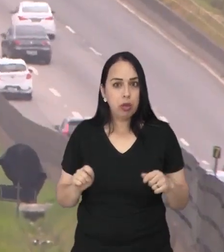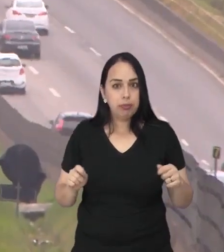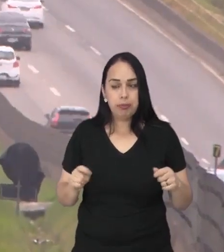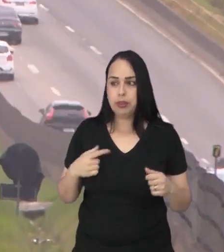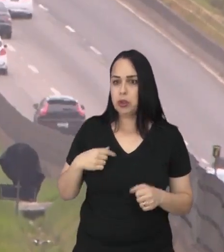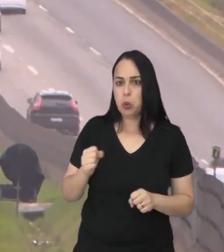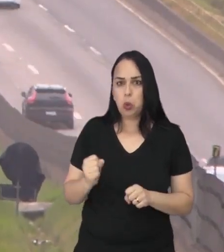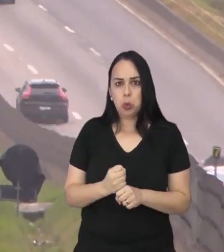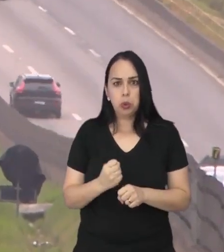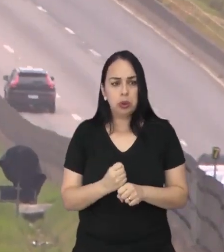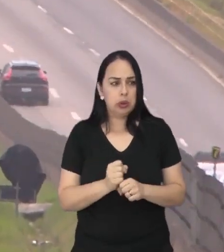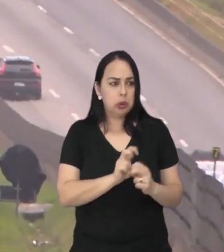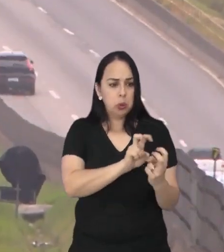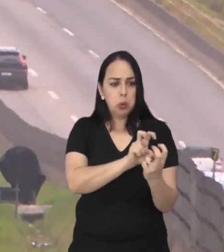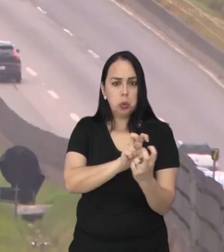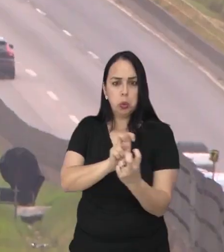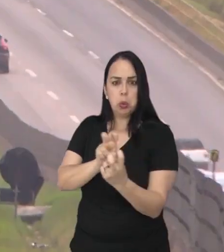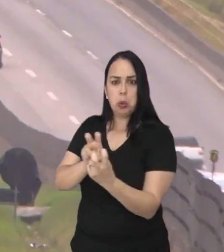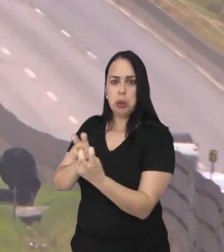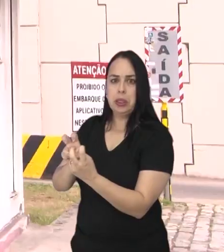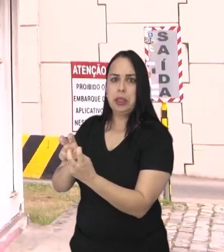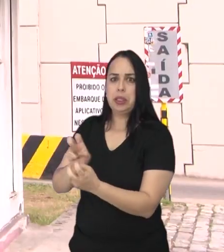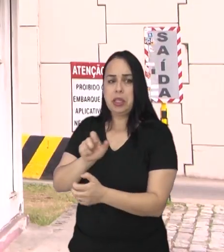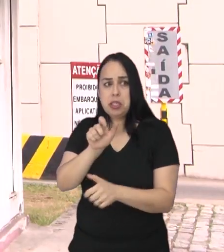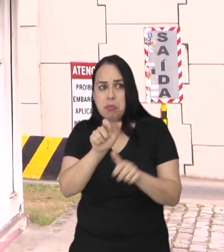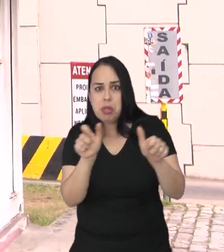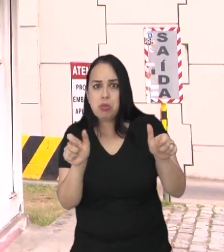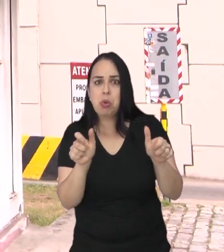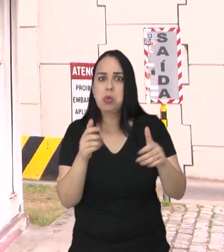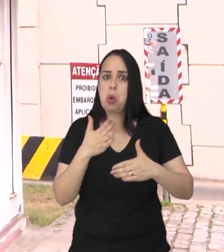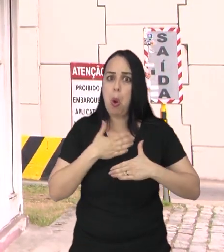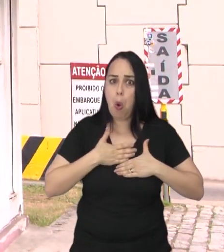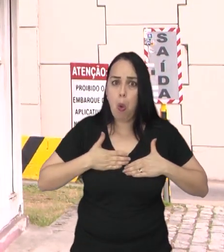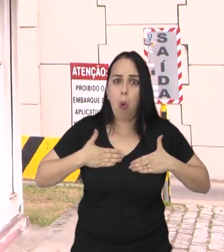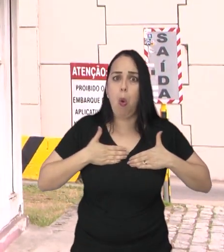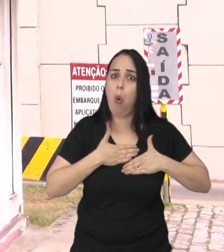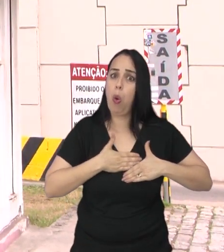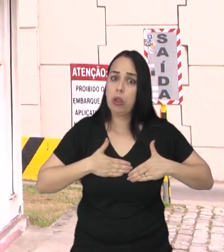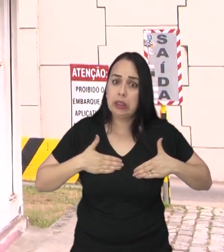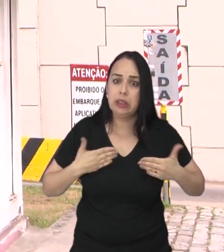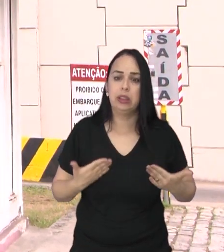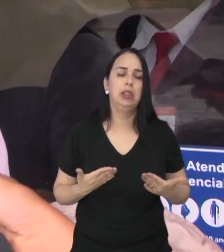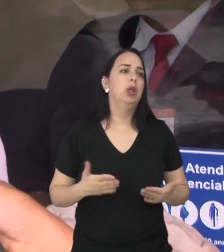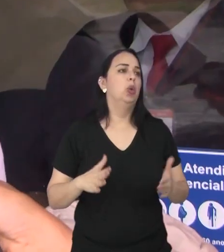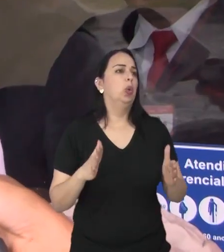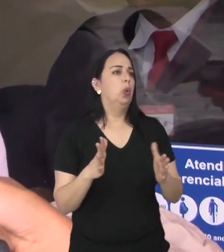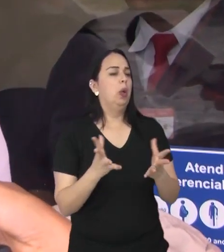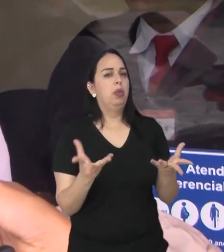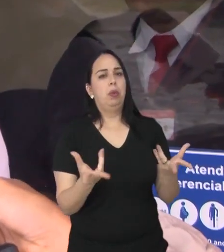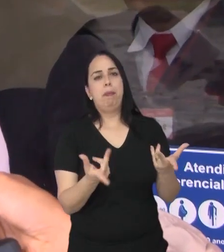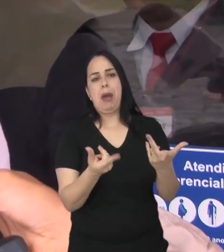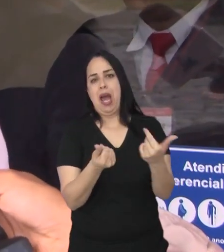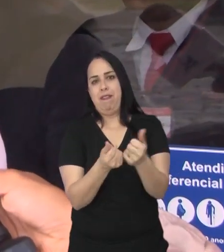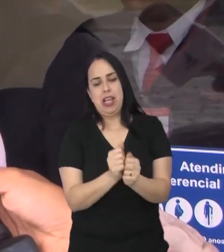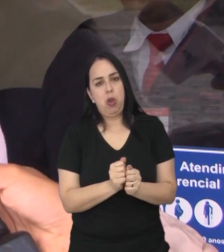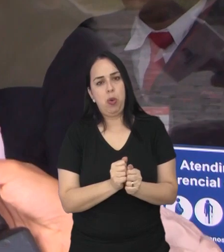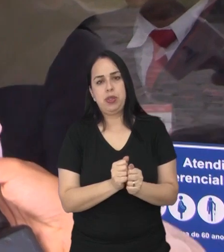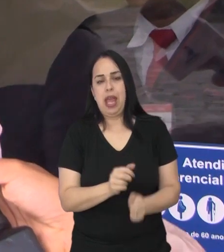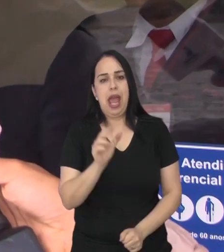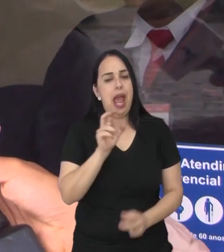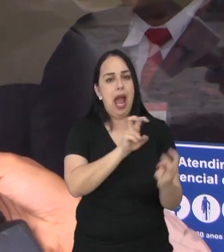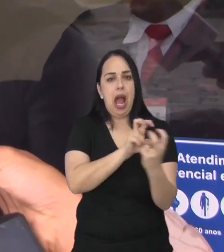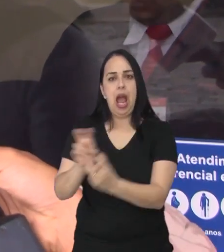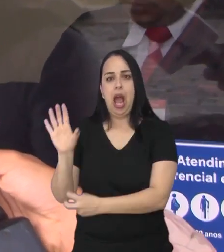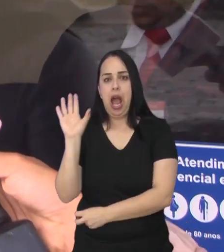da construção do trem é vista com entusiasmo por motoristas e passageiros de São José. Nossa, seria maravilhoso. Muito